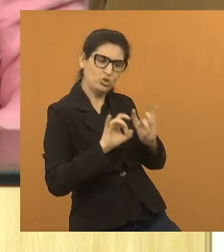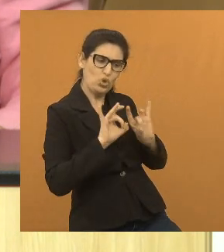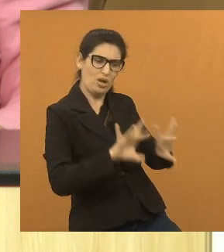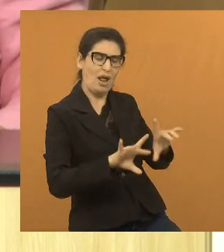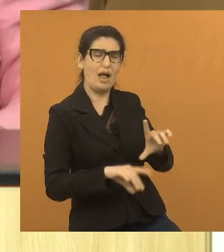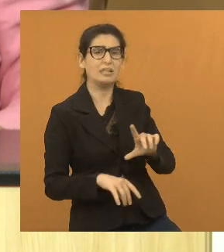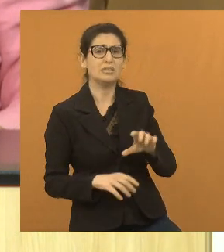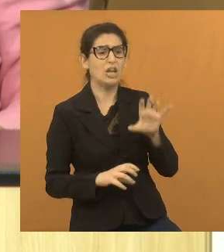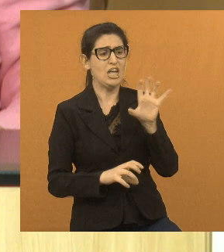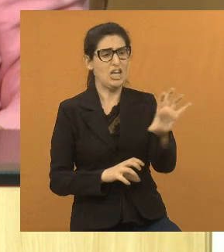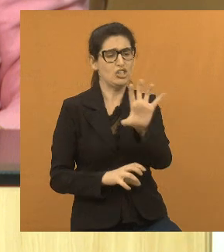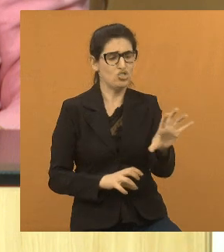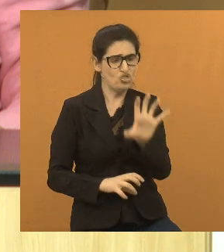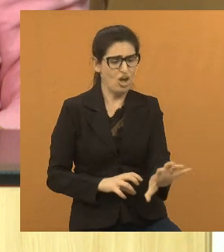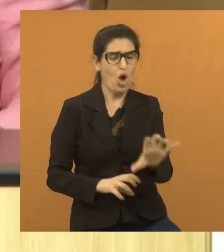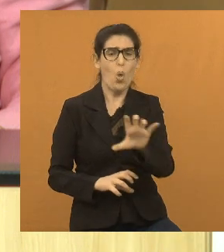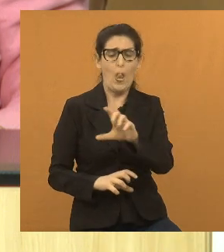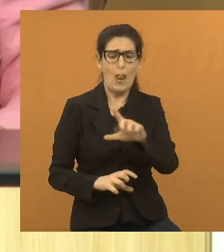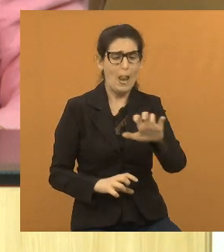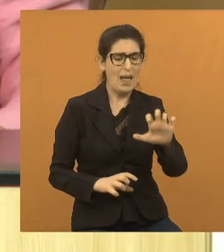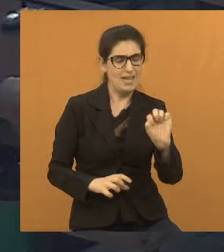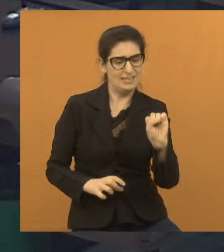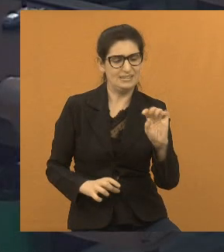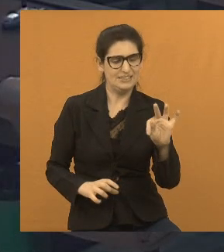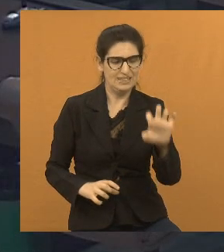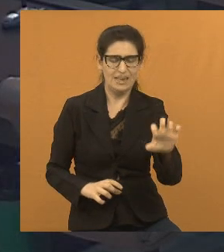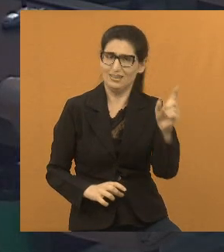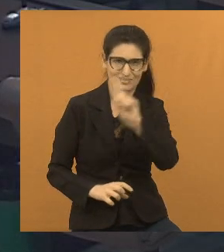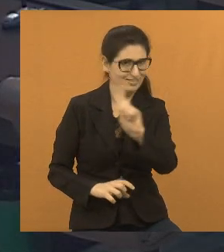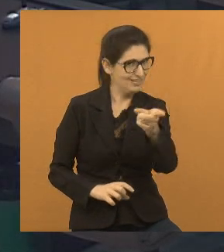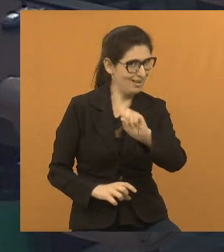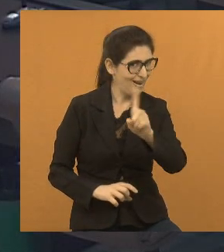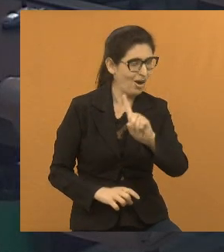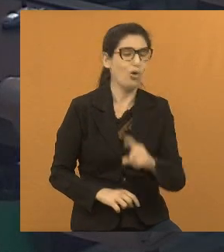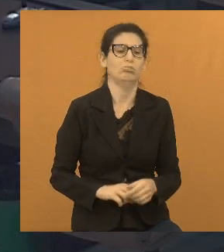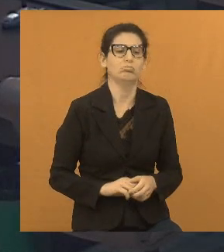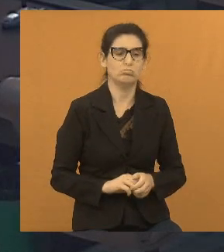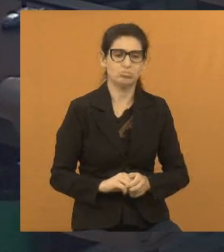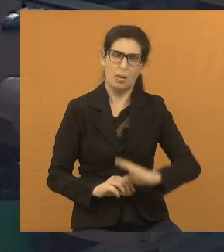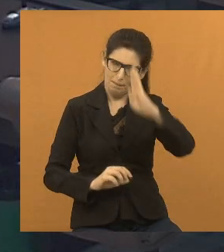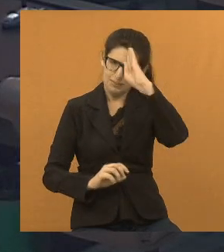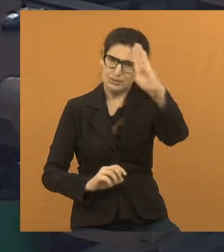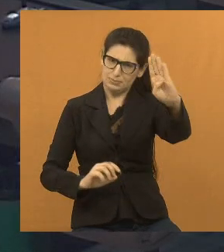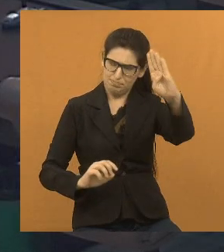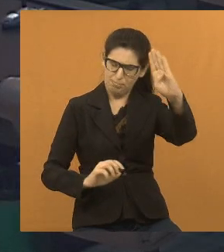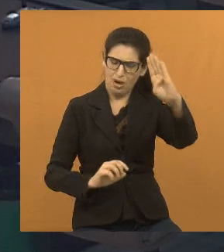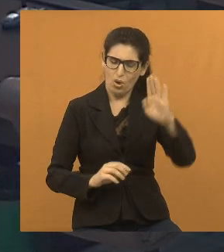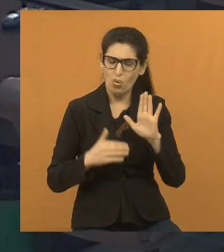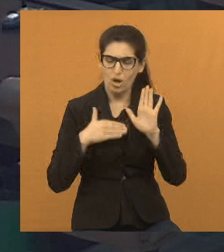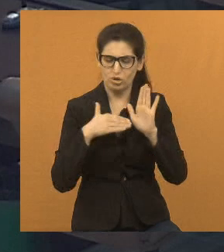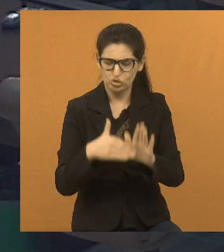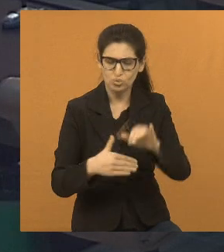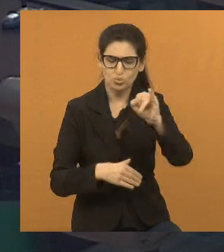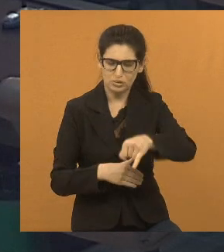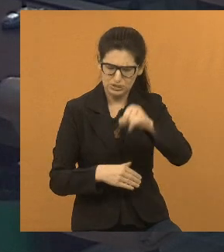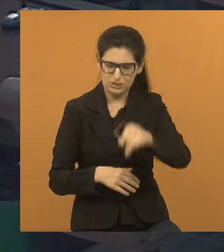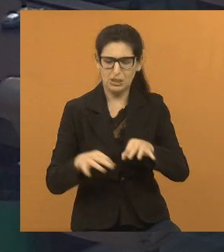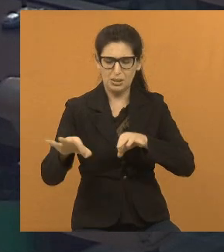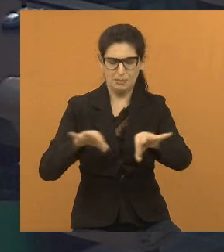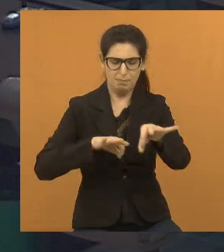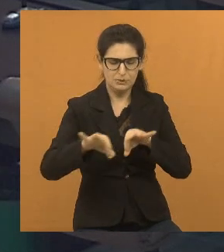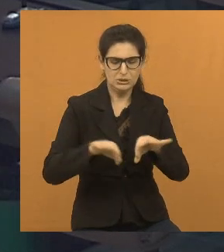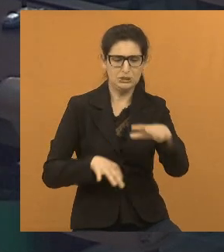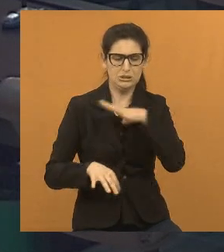estamos pensando de ponta a ponta o município, principalmente no plano diretor, tá bom? Obrigada pela sua